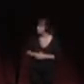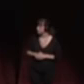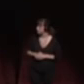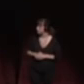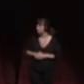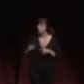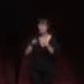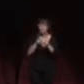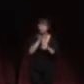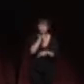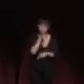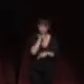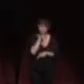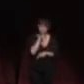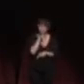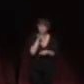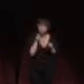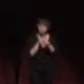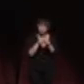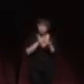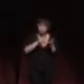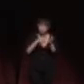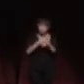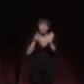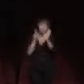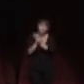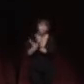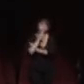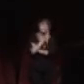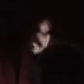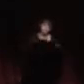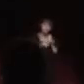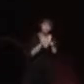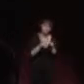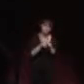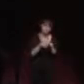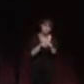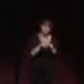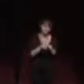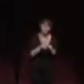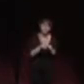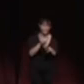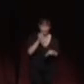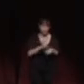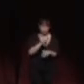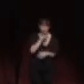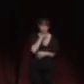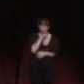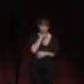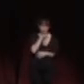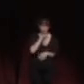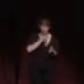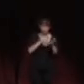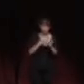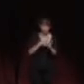O silêncio também é uma pergunta e uma resposta, muitas vezes. Às vezes nós ficamos em silêncio e não é uma